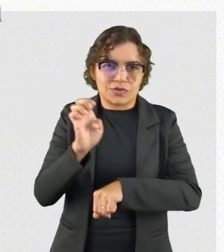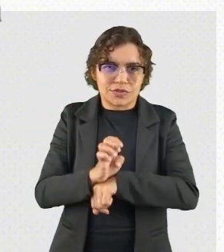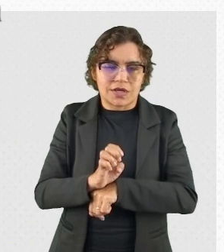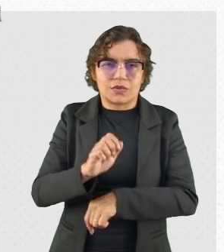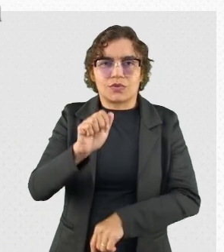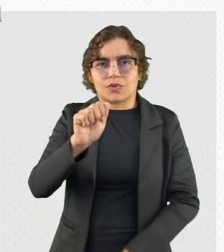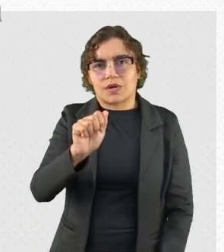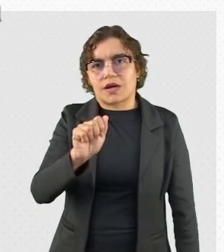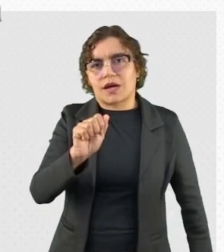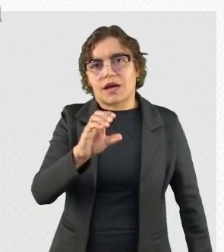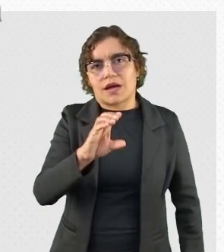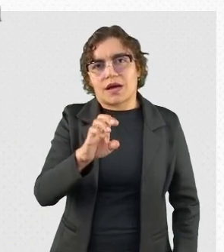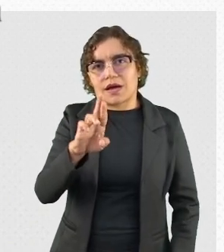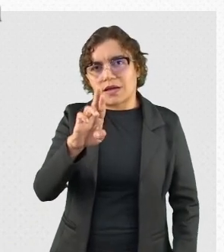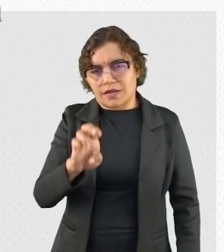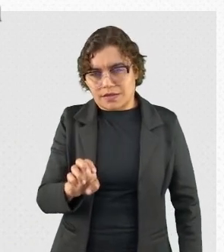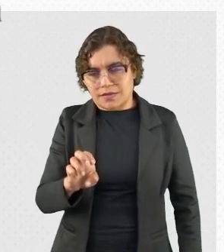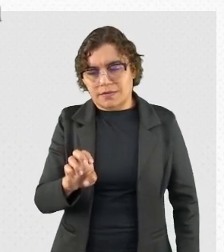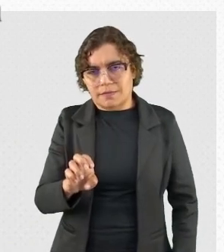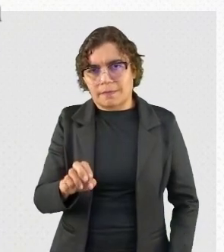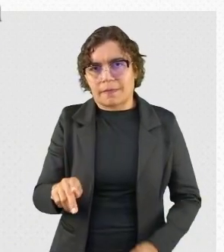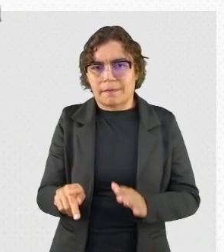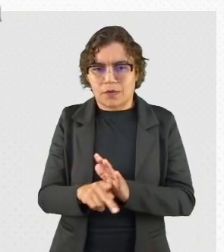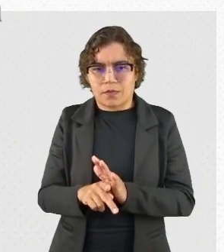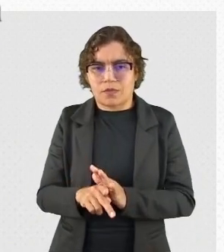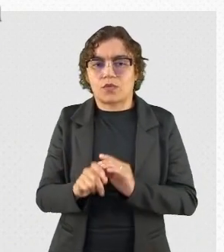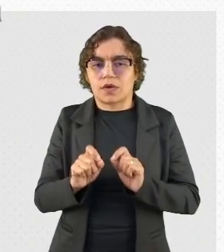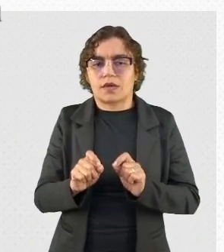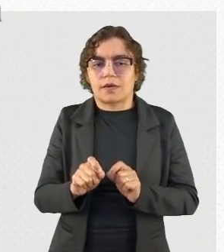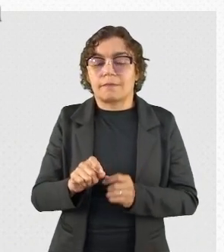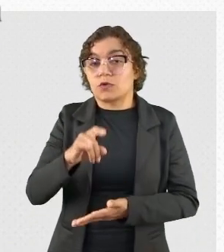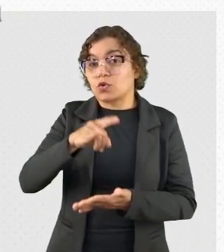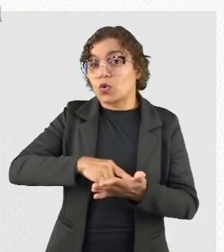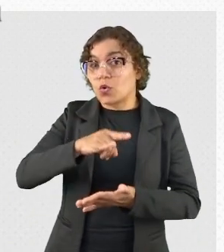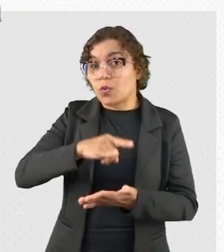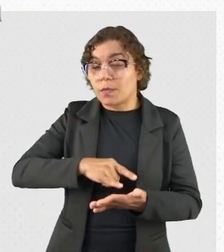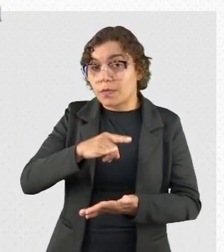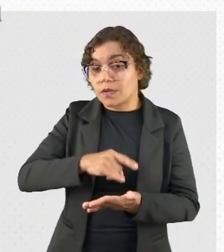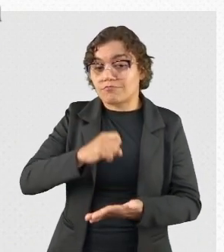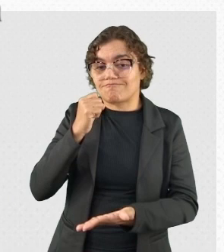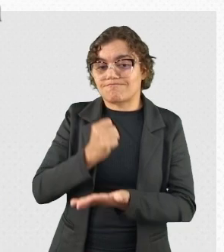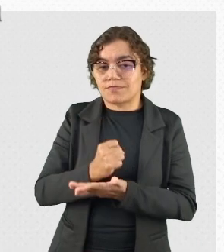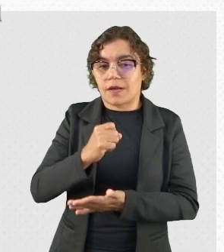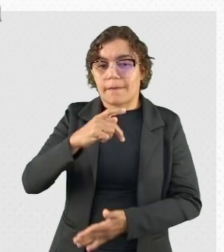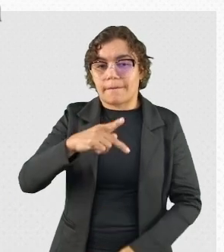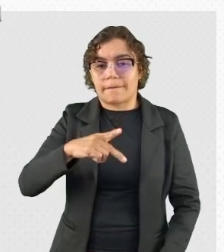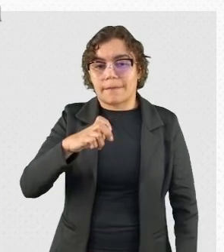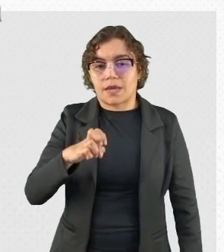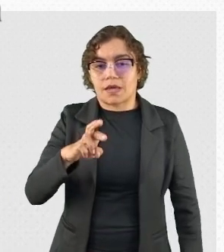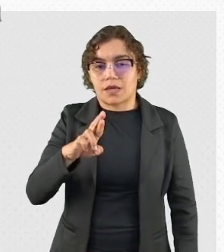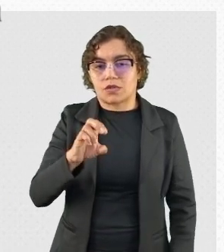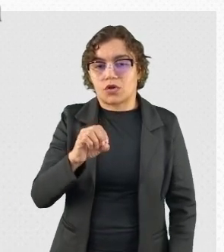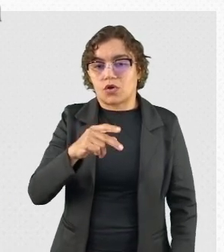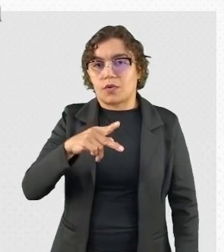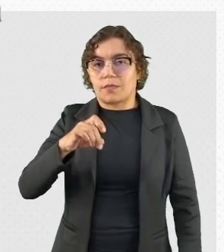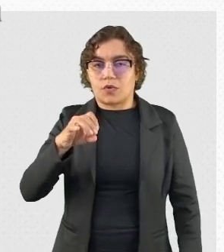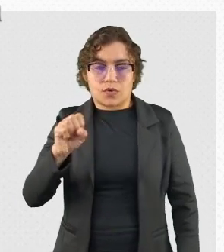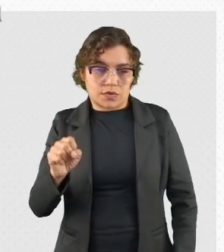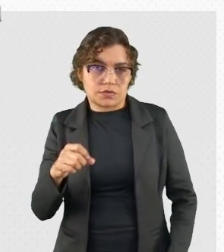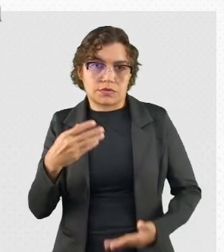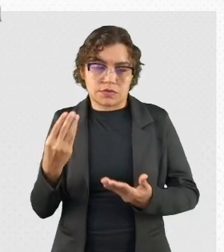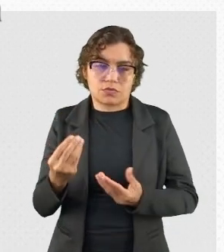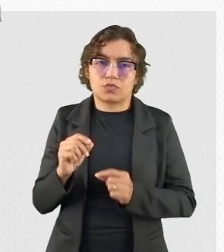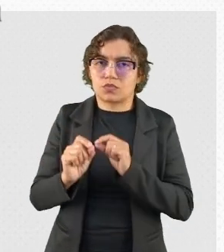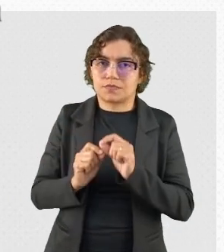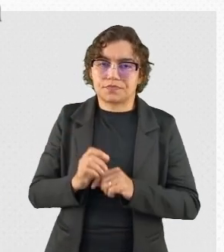Acre, através do Tratado de Petrópolis. E aí você, então, acaba com esse movimento, com essas